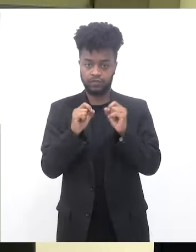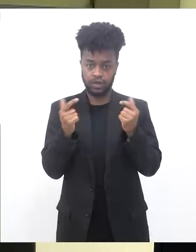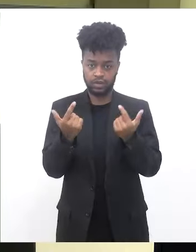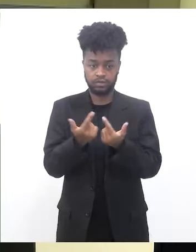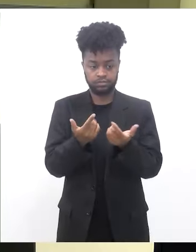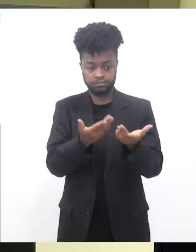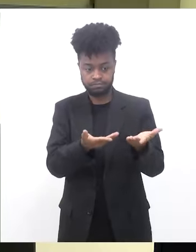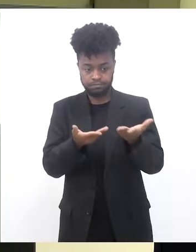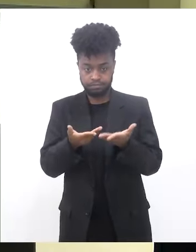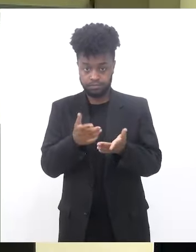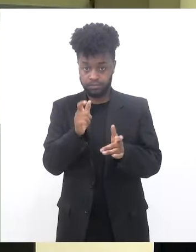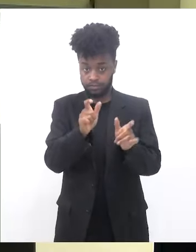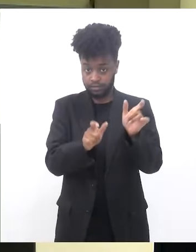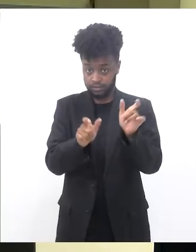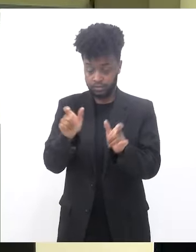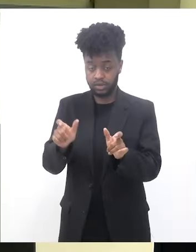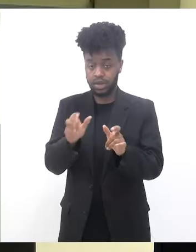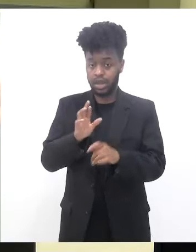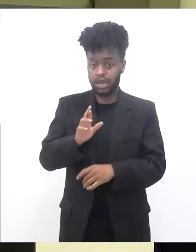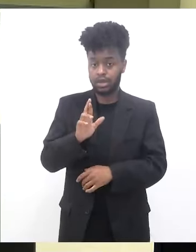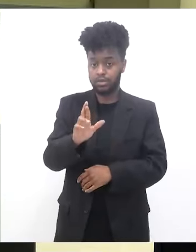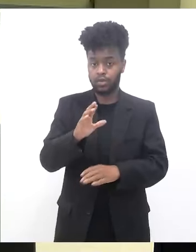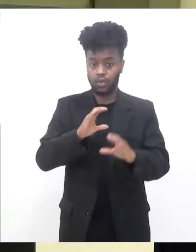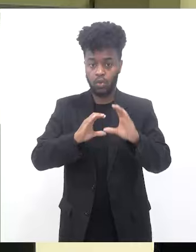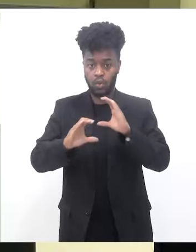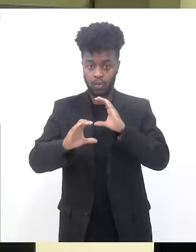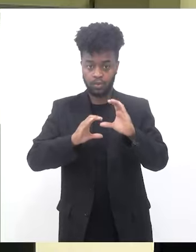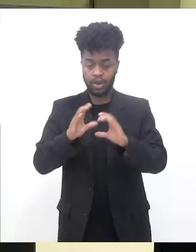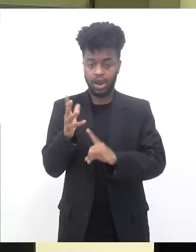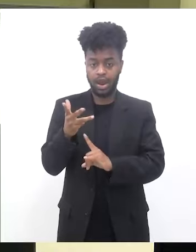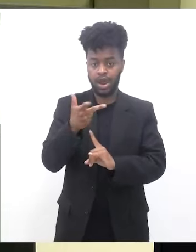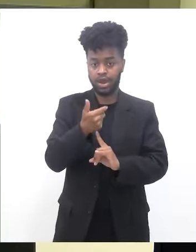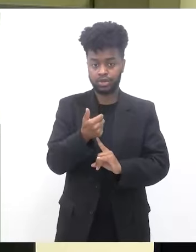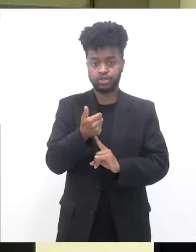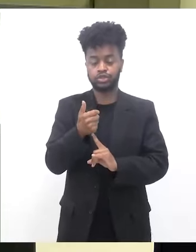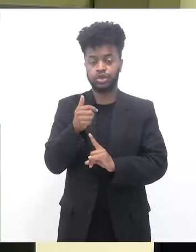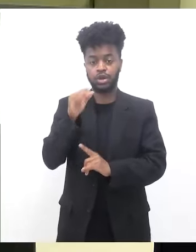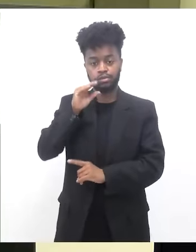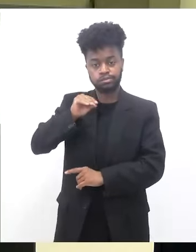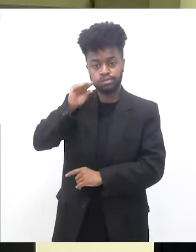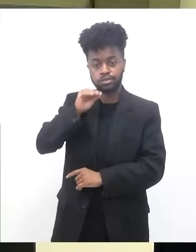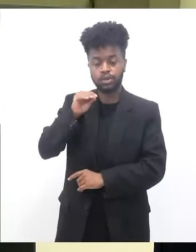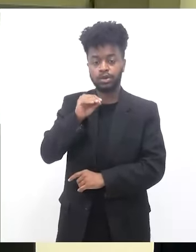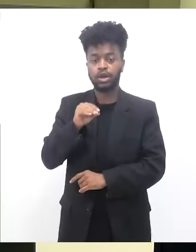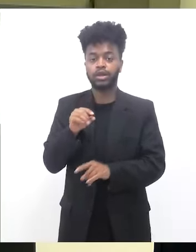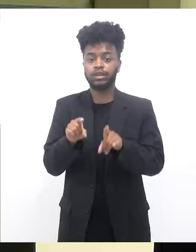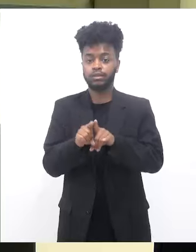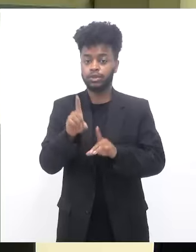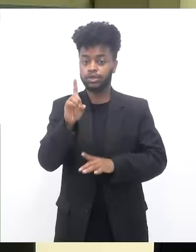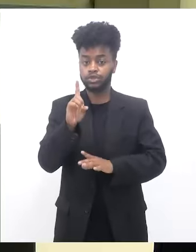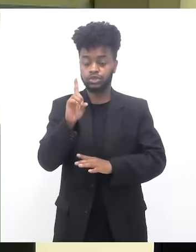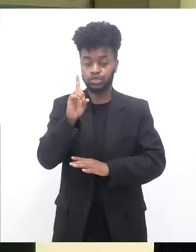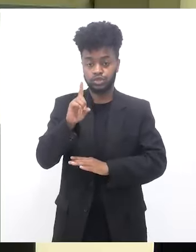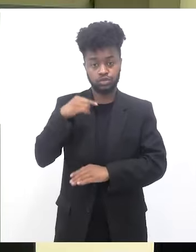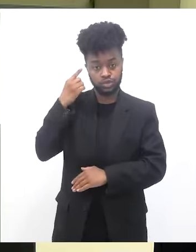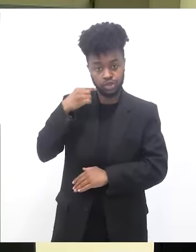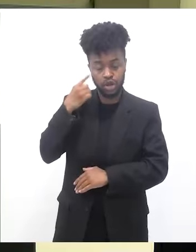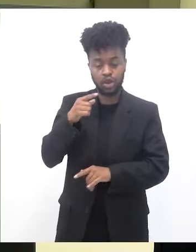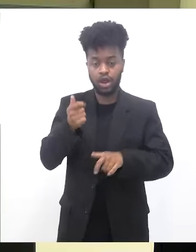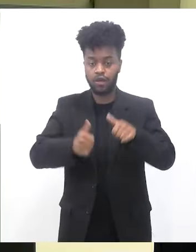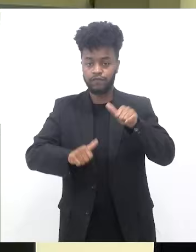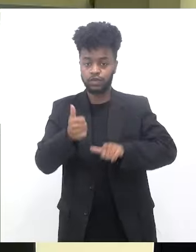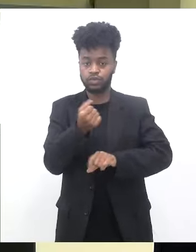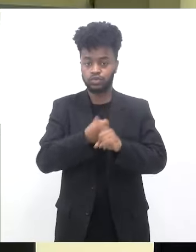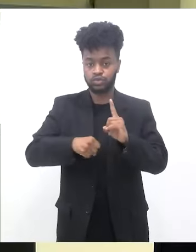nossos convidados que representam comunicação, arte, dublagem, direito e análise